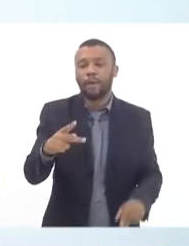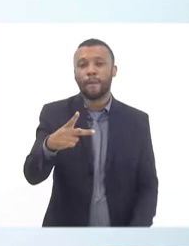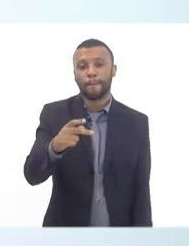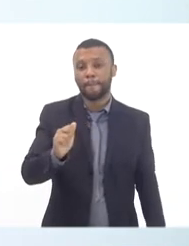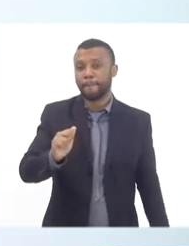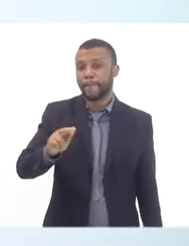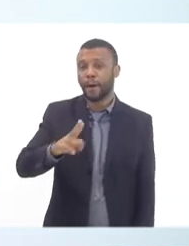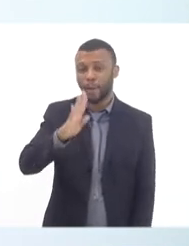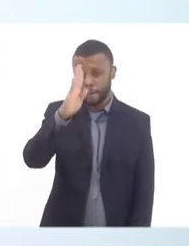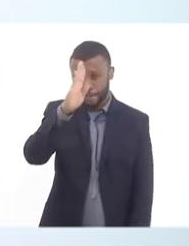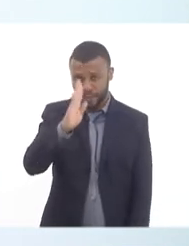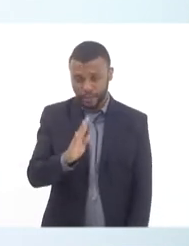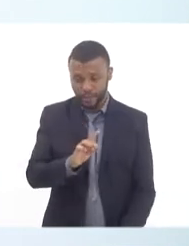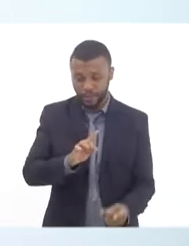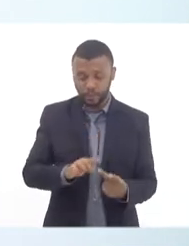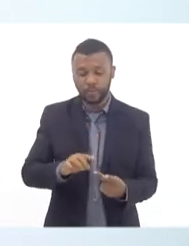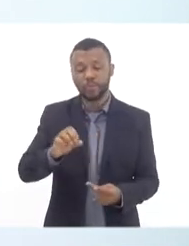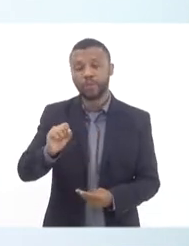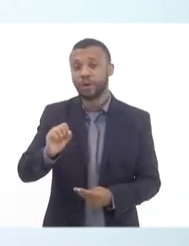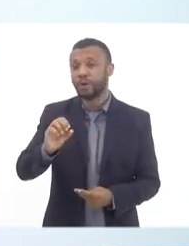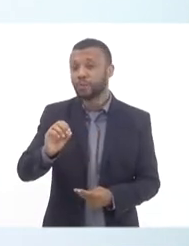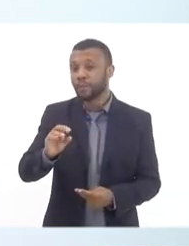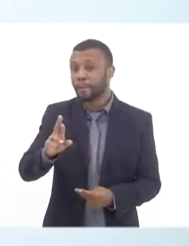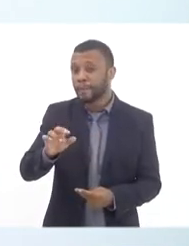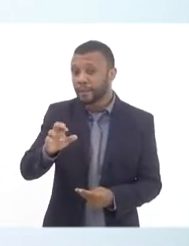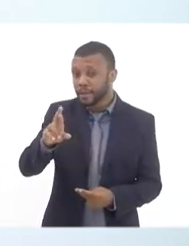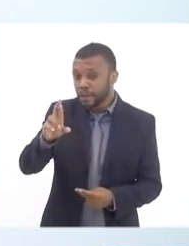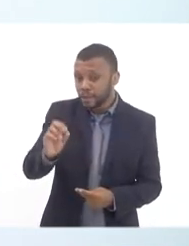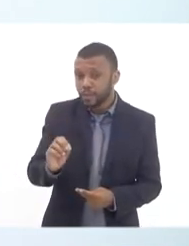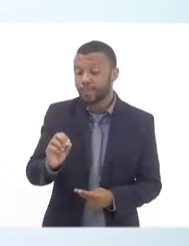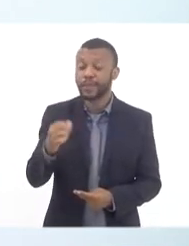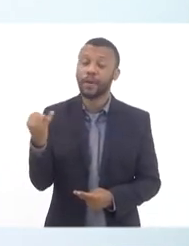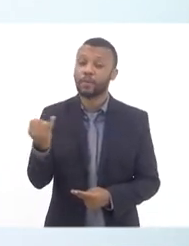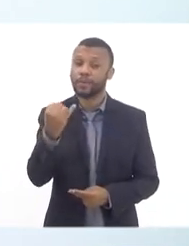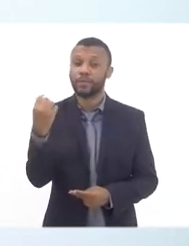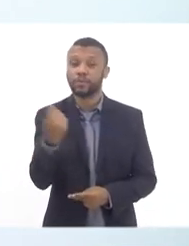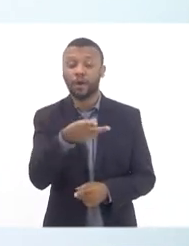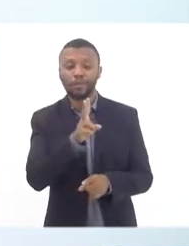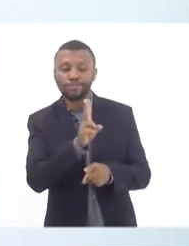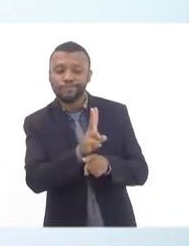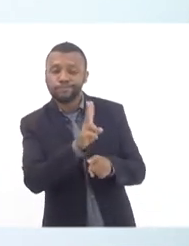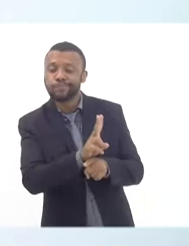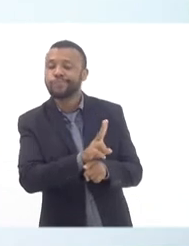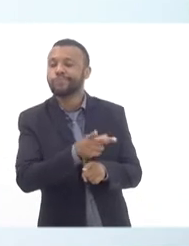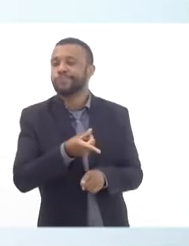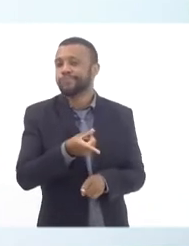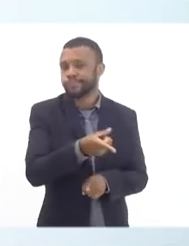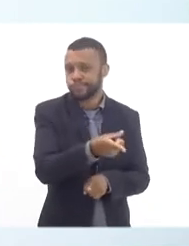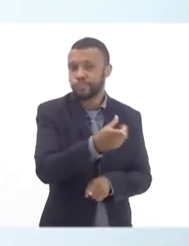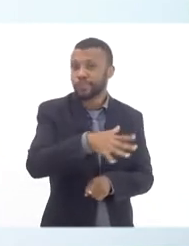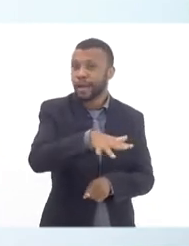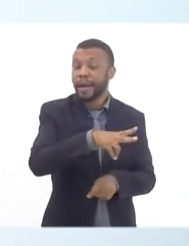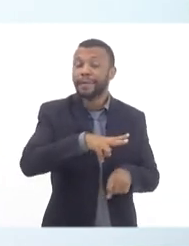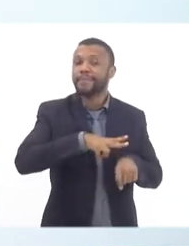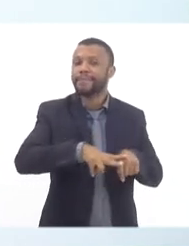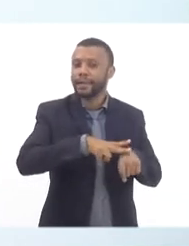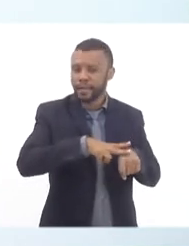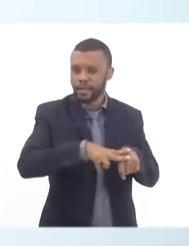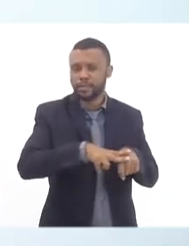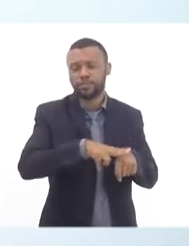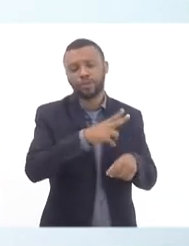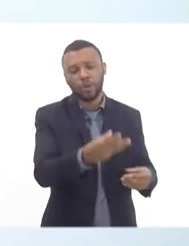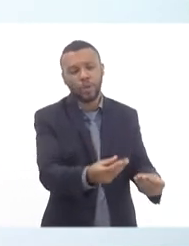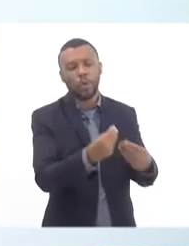destacar também o quanto é significativa a preservação de uma área verde em um local urbano, pelos inúmeros benefícios que podem trazer